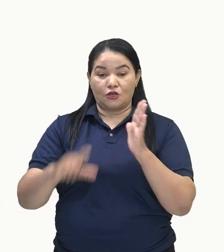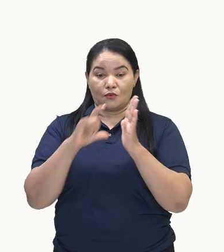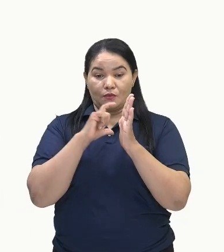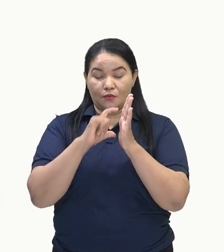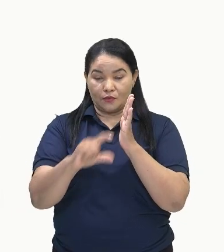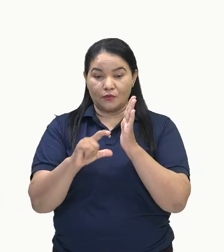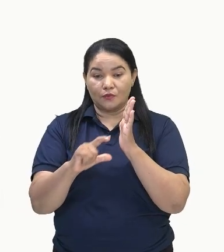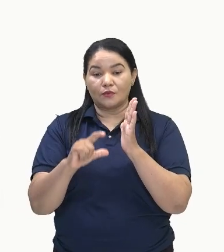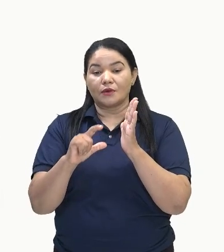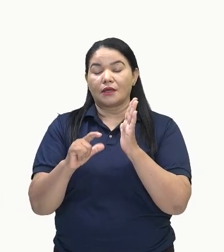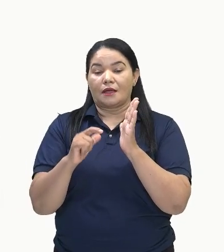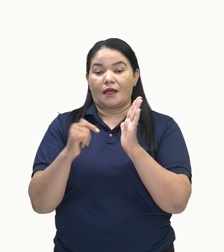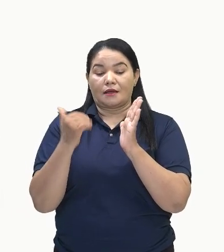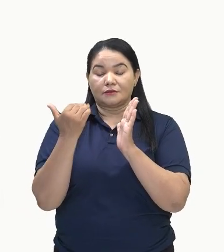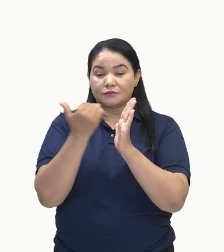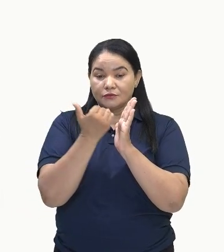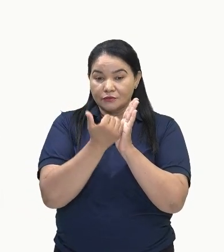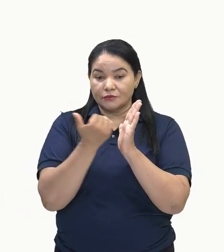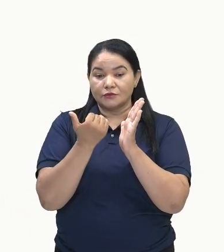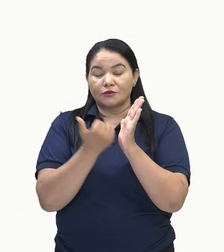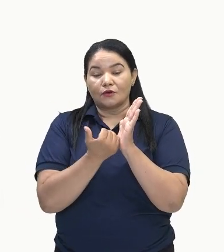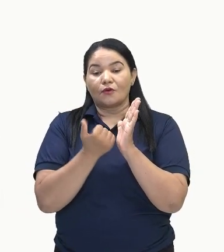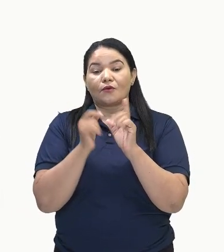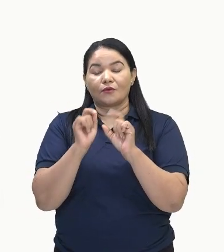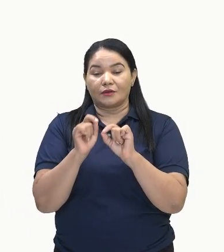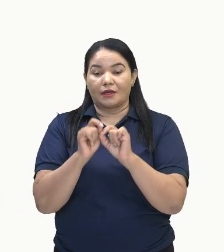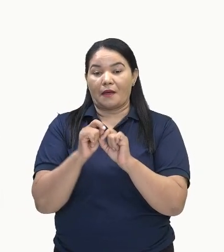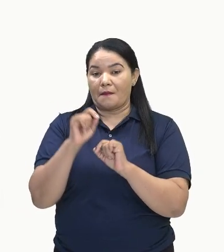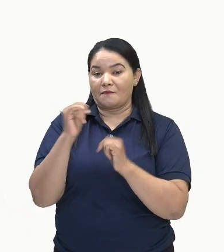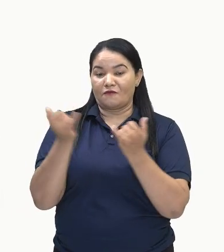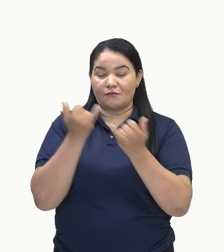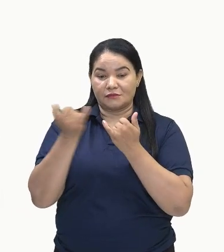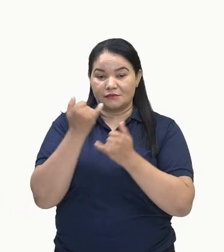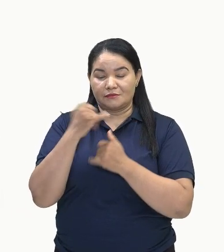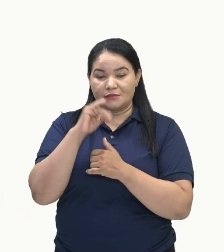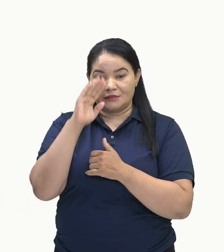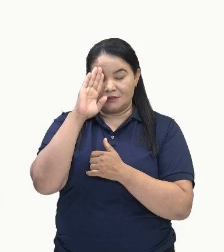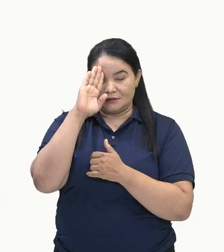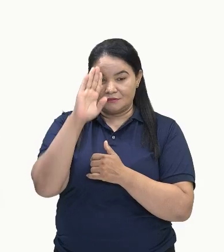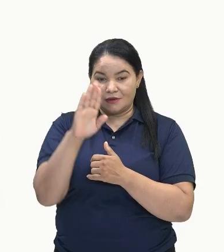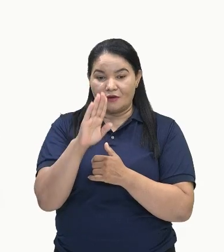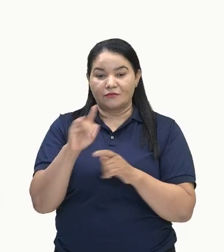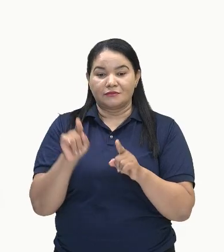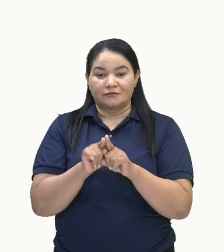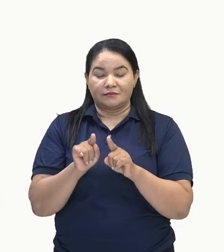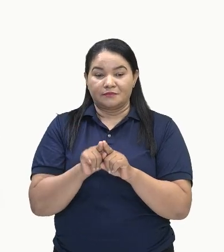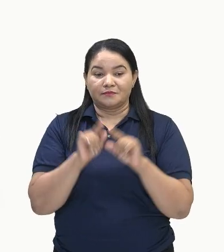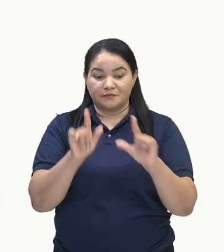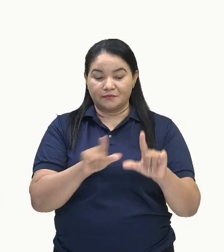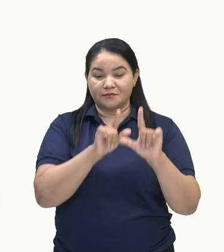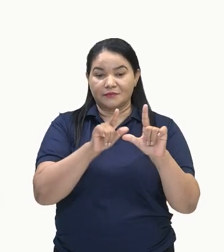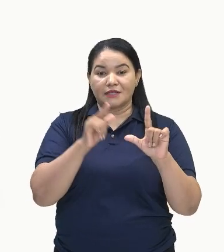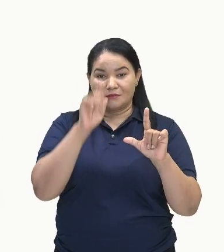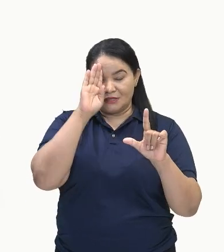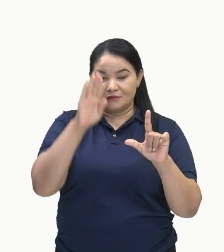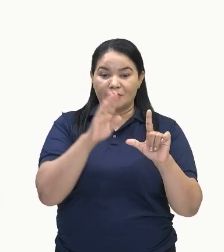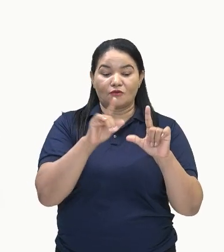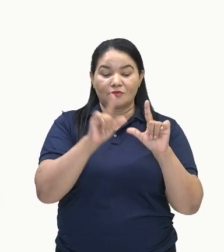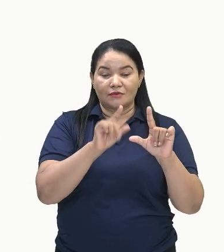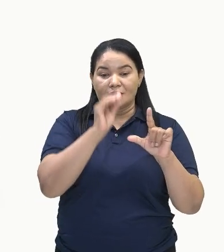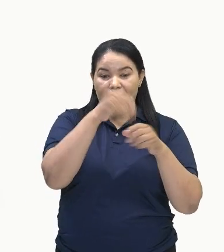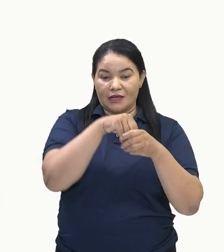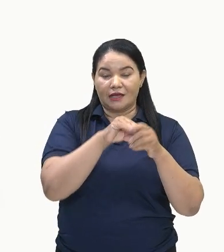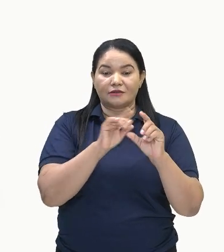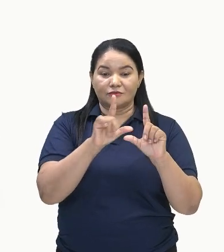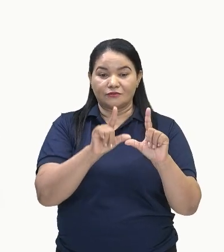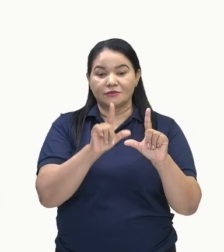né, toda a informação principal no lead. Aí vem no corpo do texto, que são